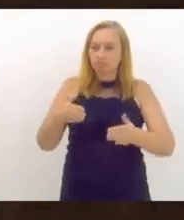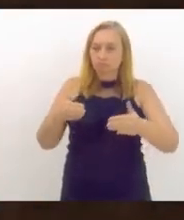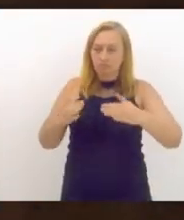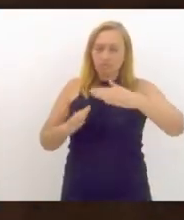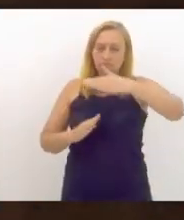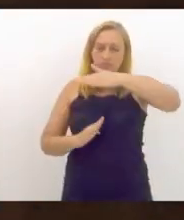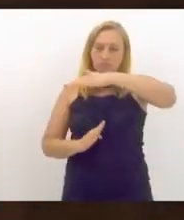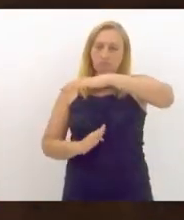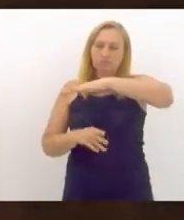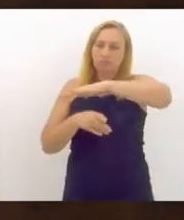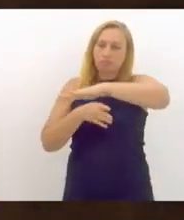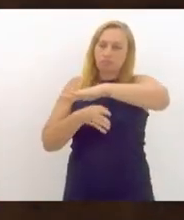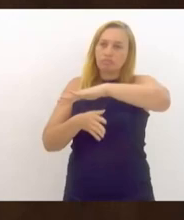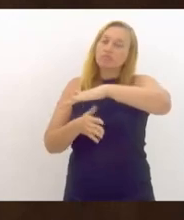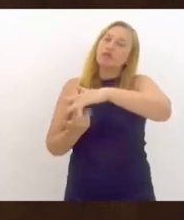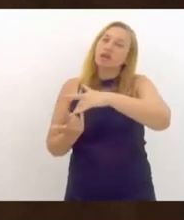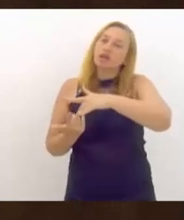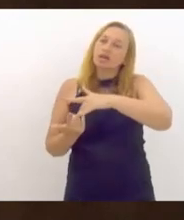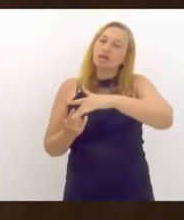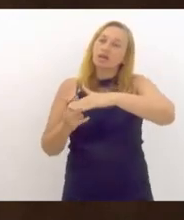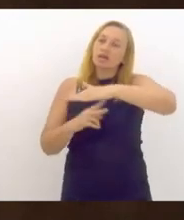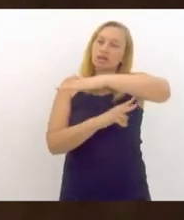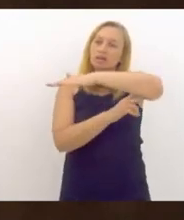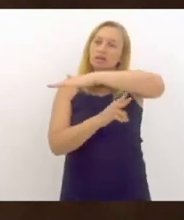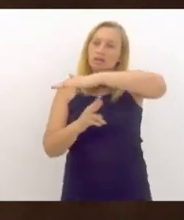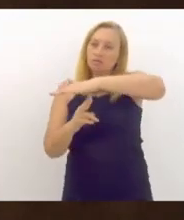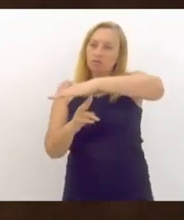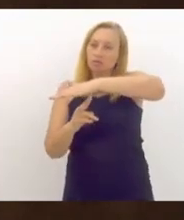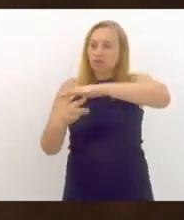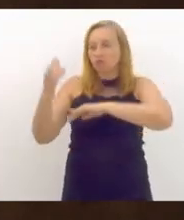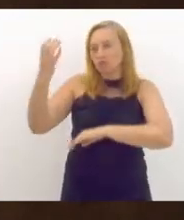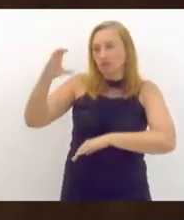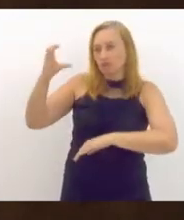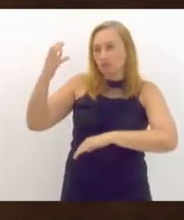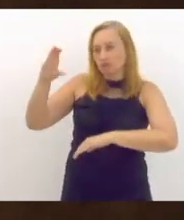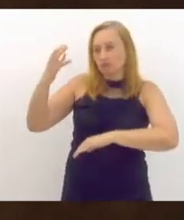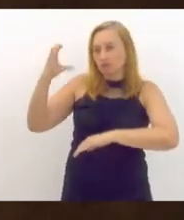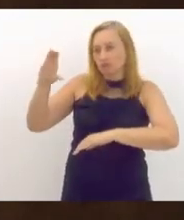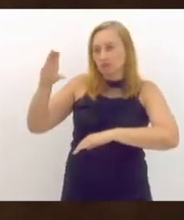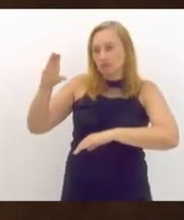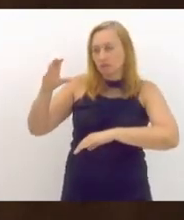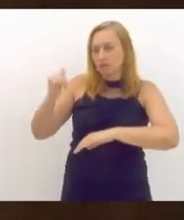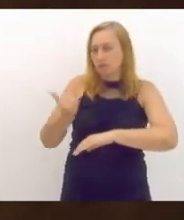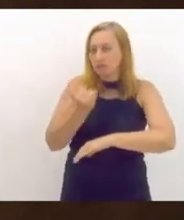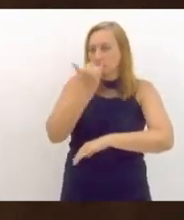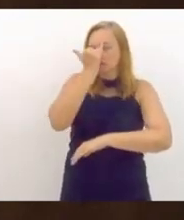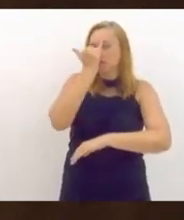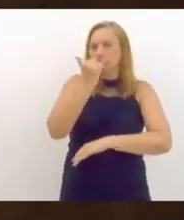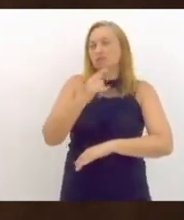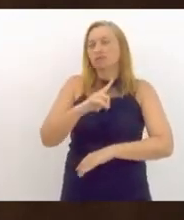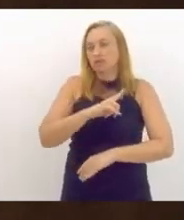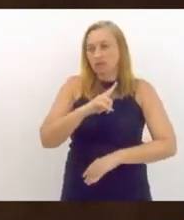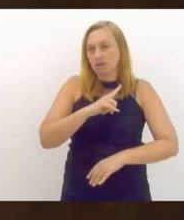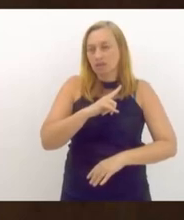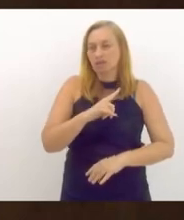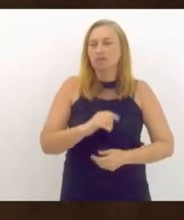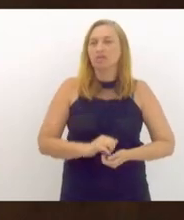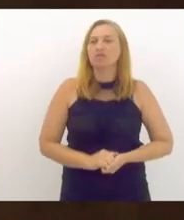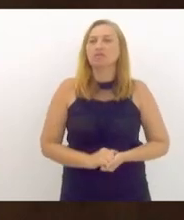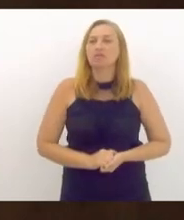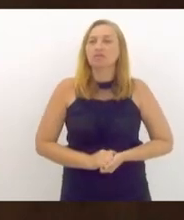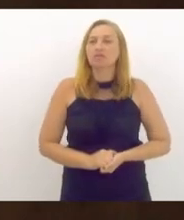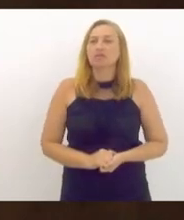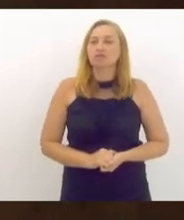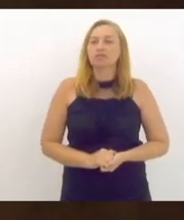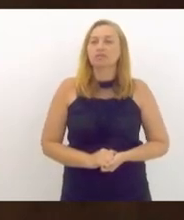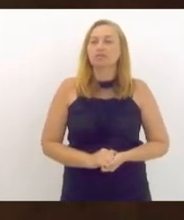um projeto construído a muitas mãos, inclusive com vários profissionais que formam o cluster tecnológico naval